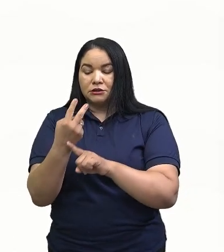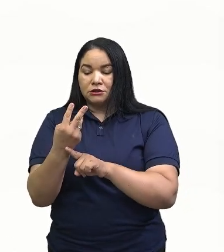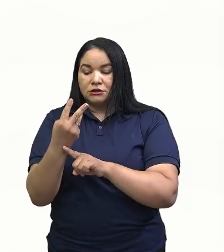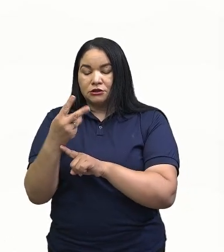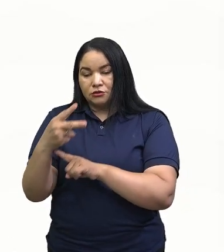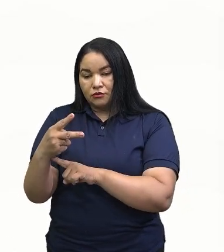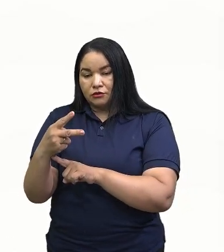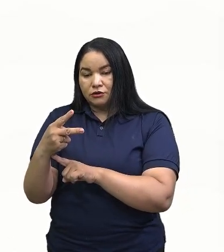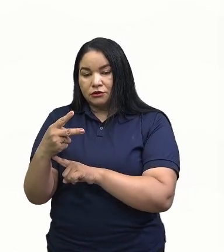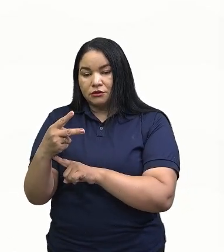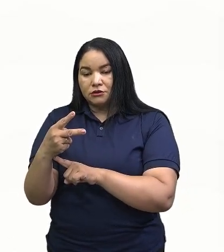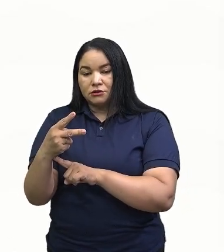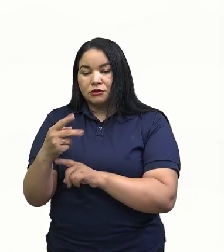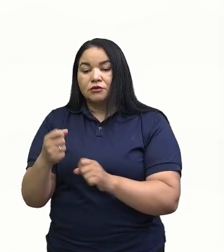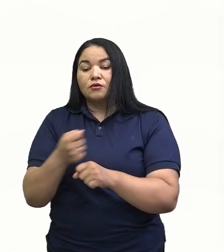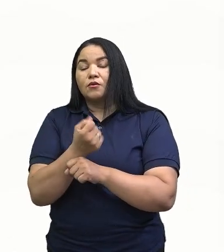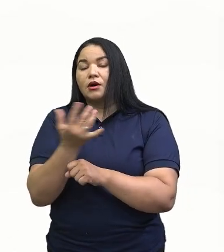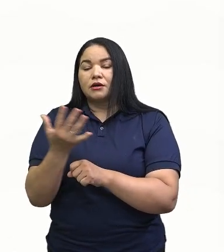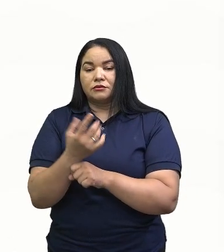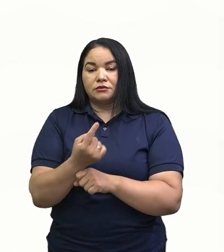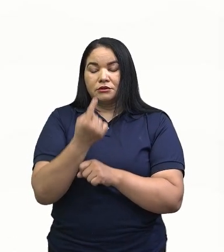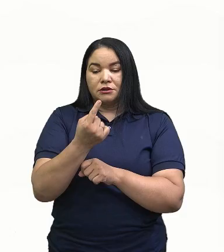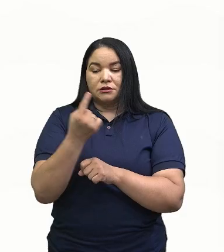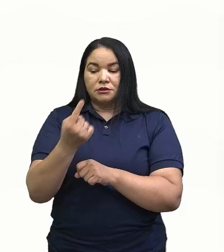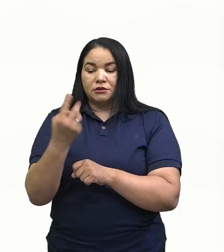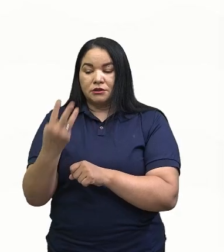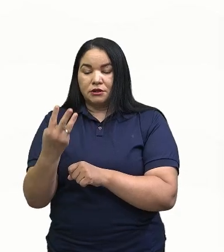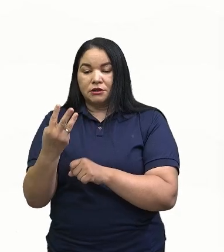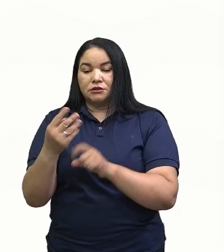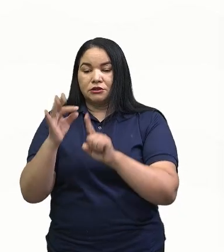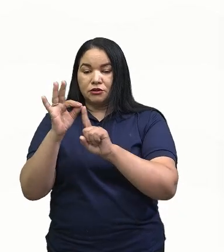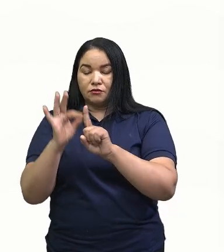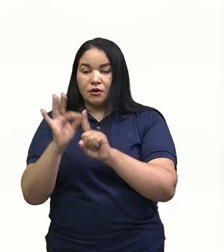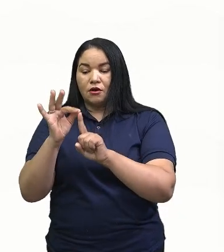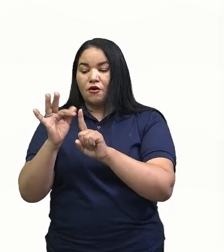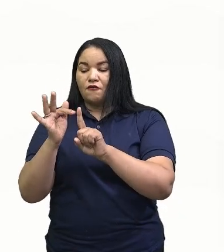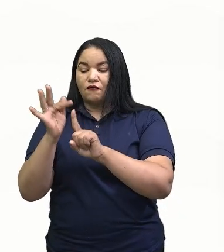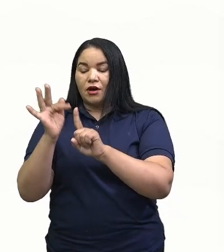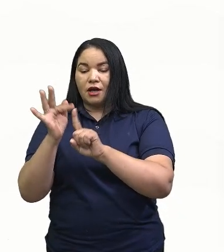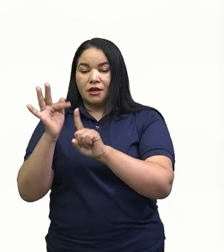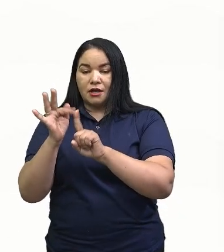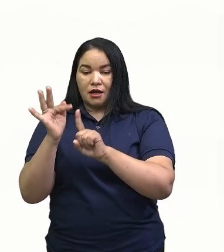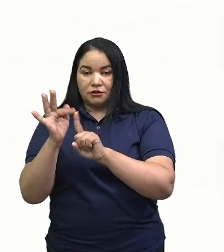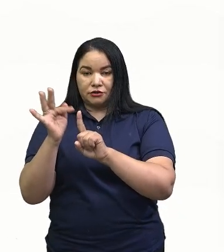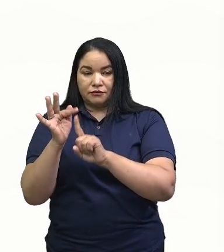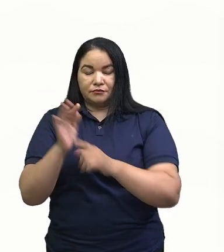32, equivale a 113 graus Fahrenheit.